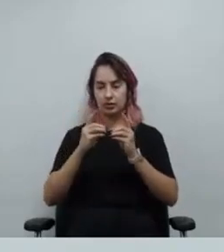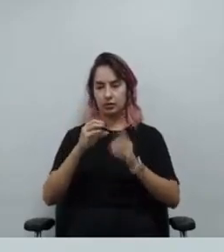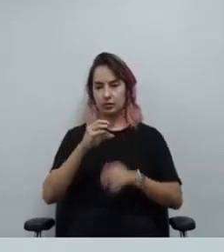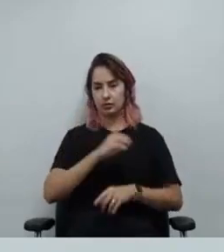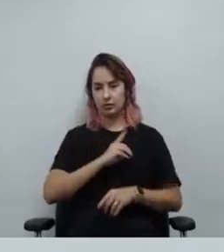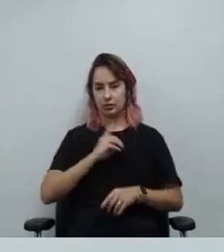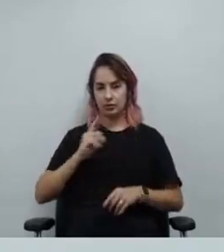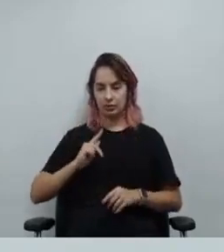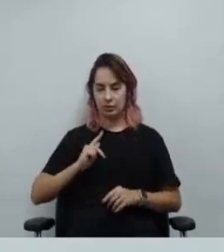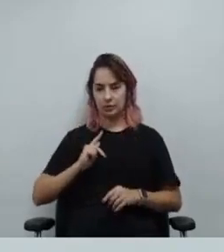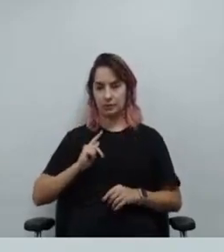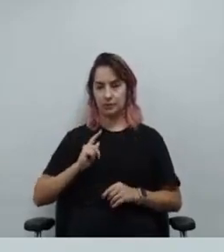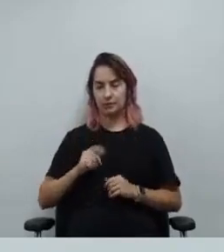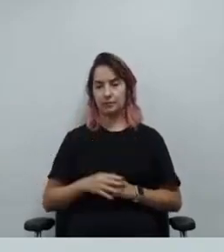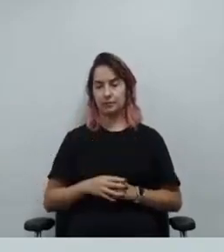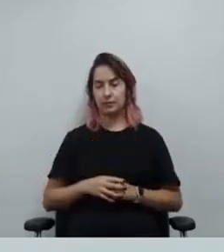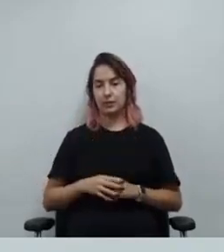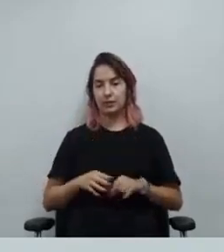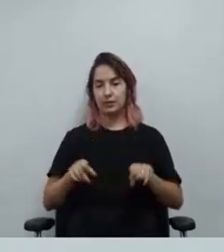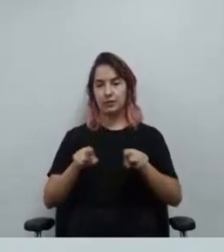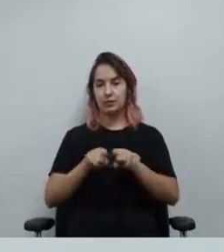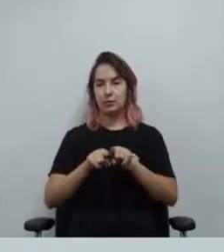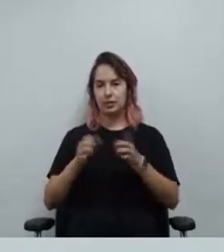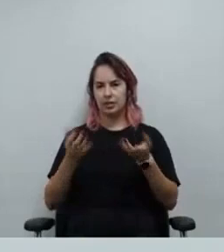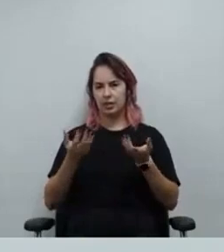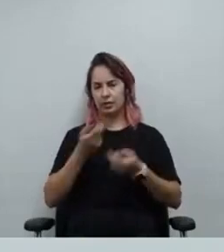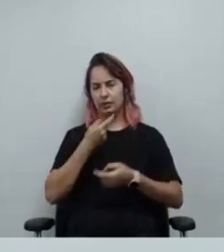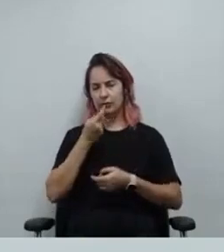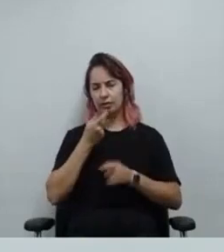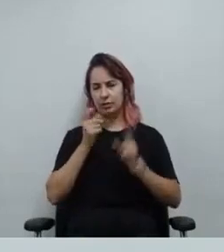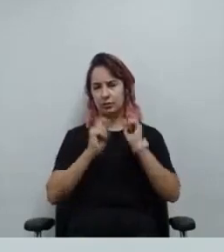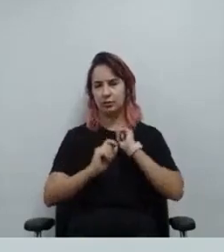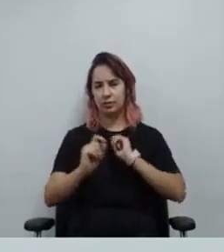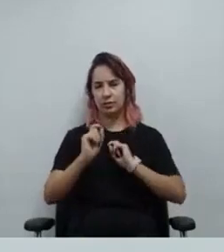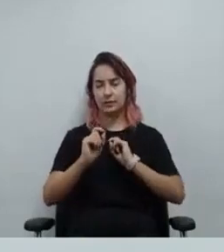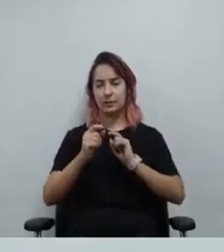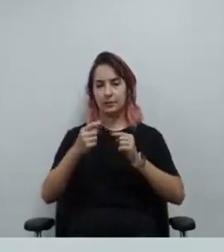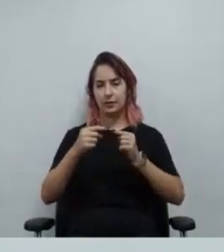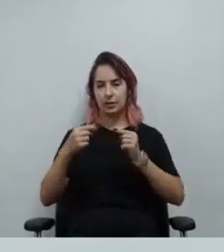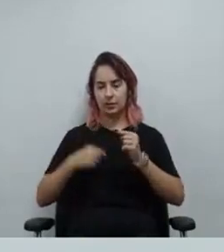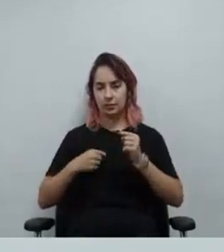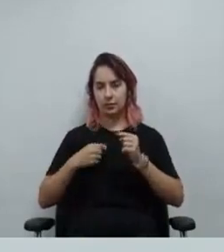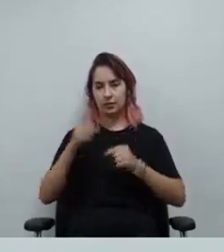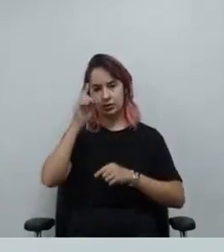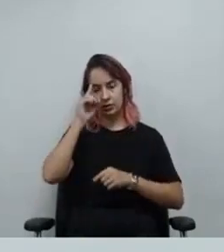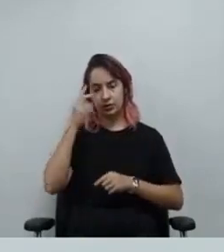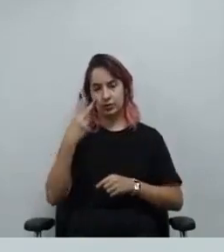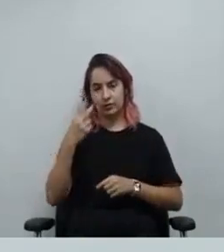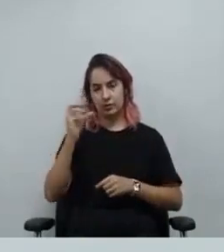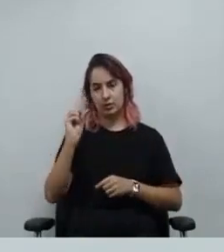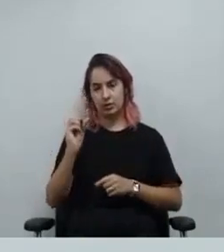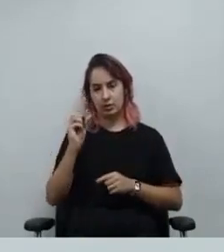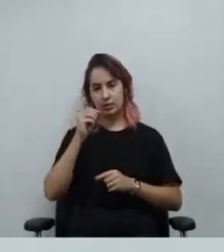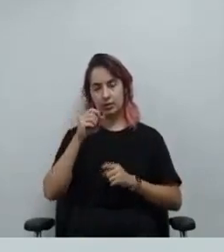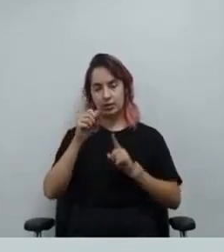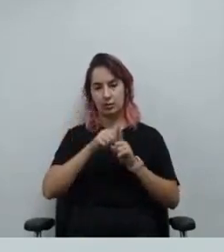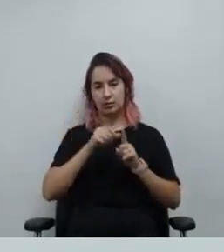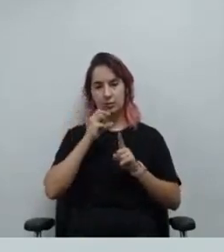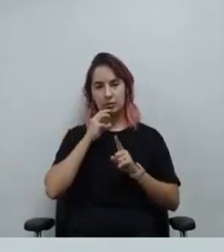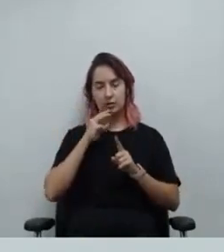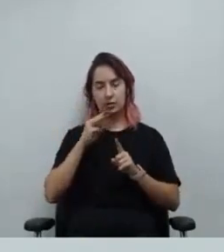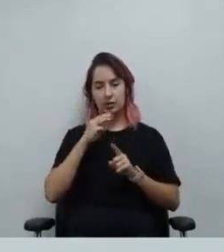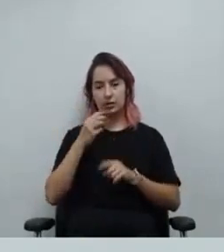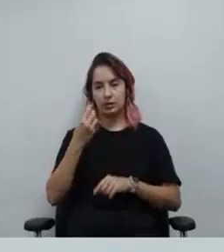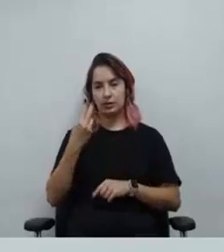Defensoria. E aqui quero também só relatar que na semana passada, dia 26 de março, nós realizamos a